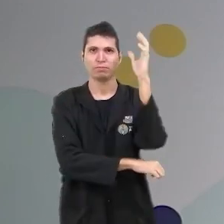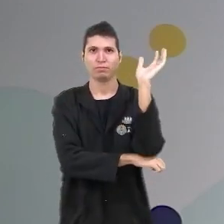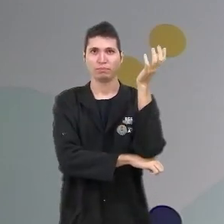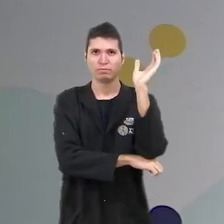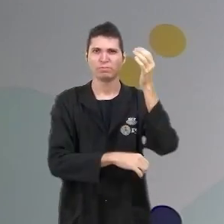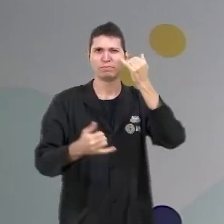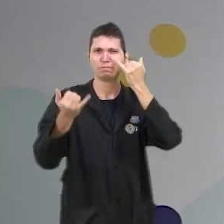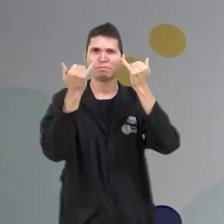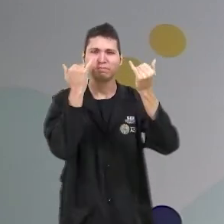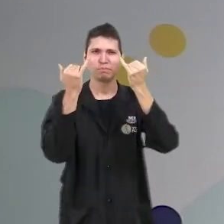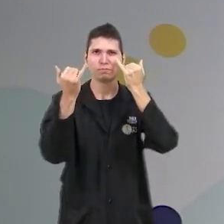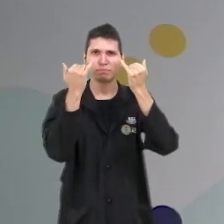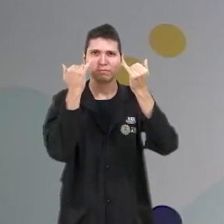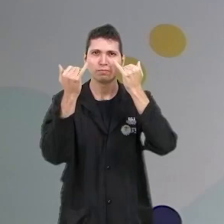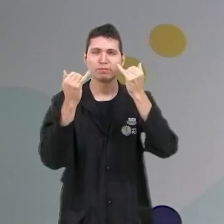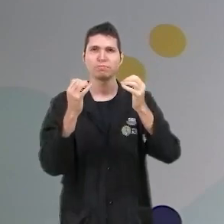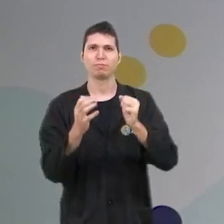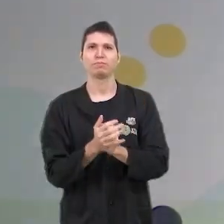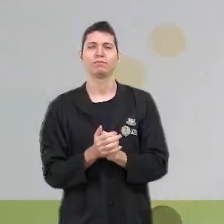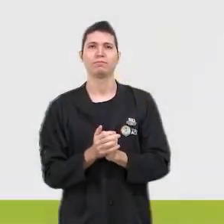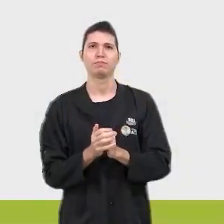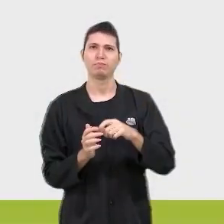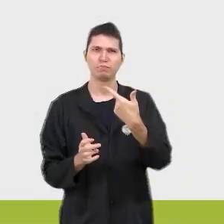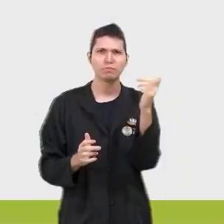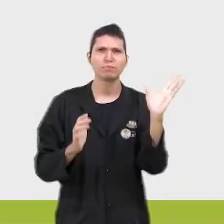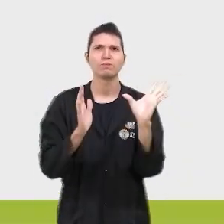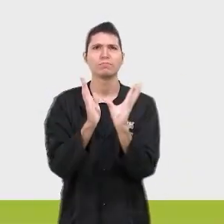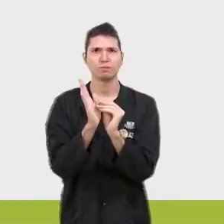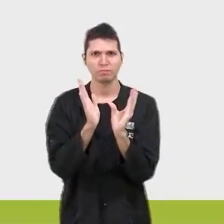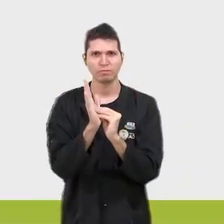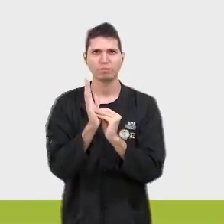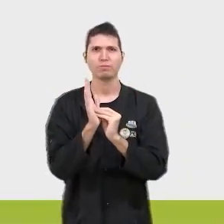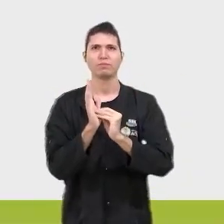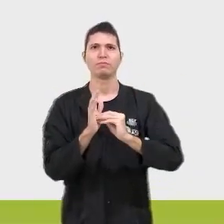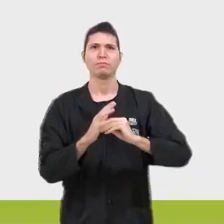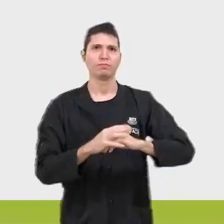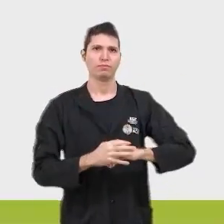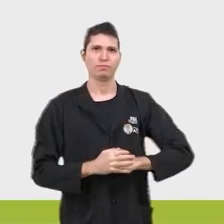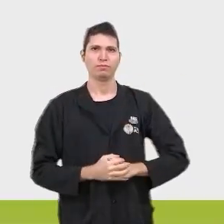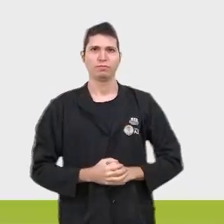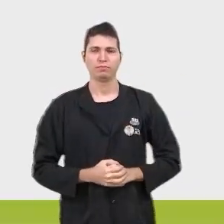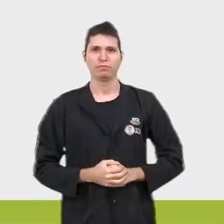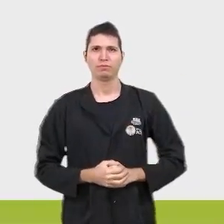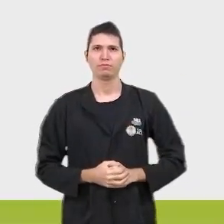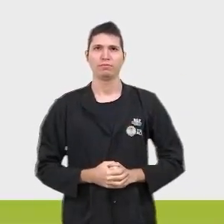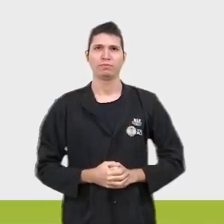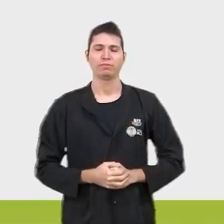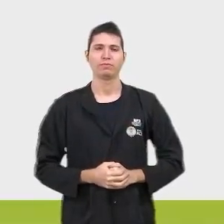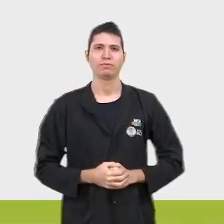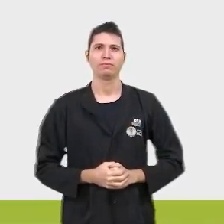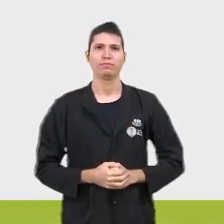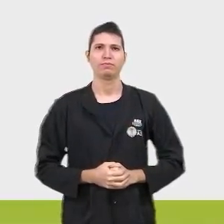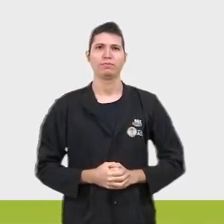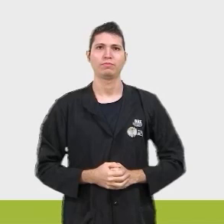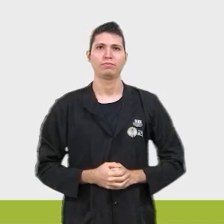para outros conteúdos que vocês podem também estar com vocês lá na frente. Vamos lá.